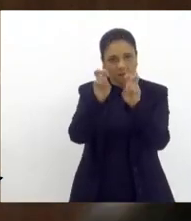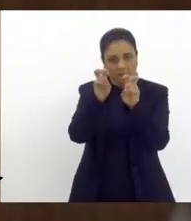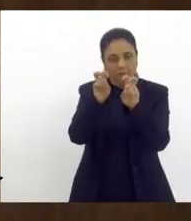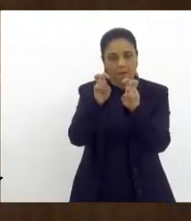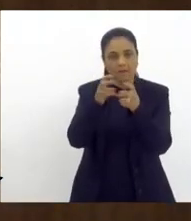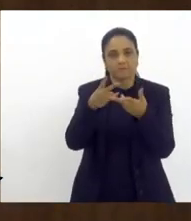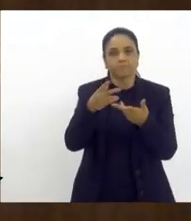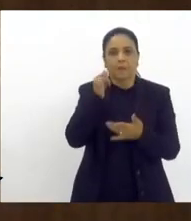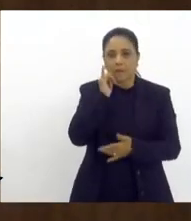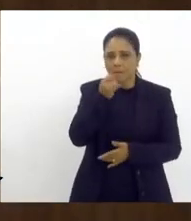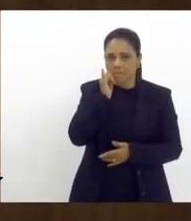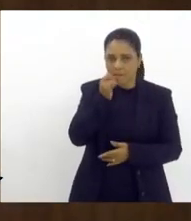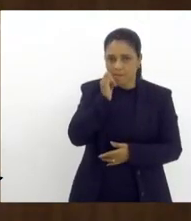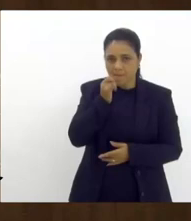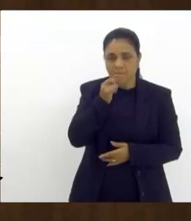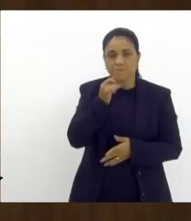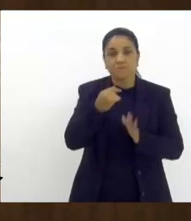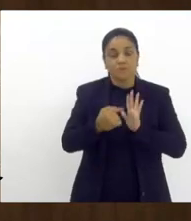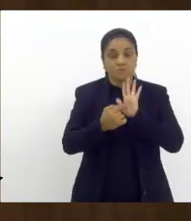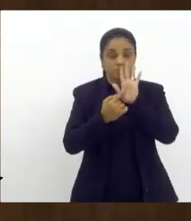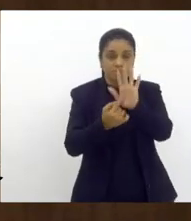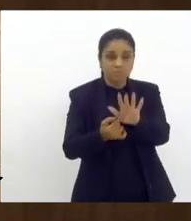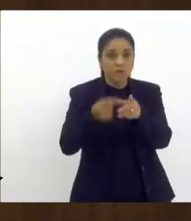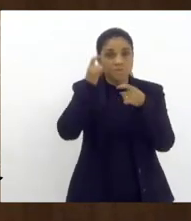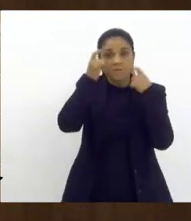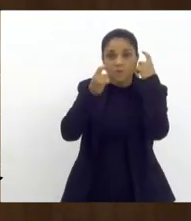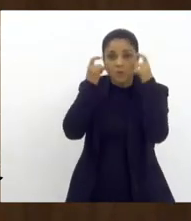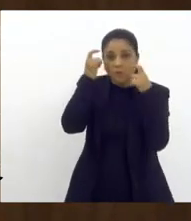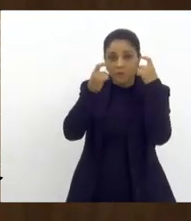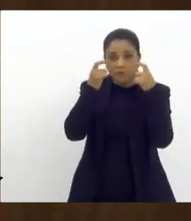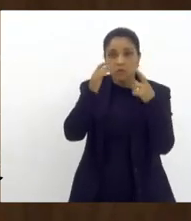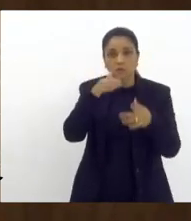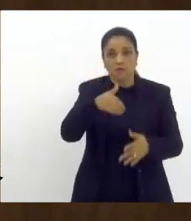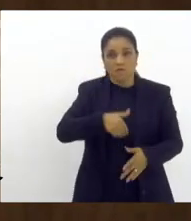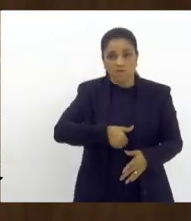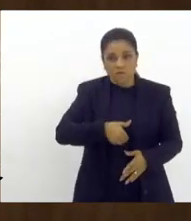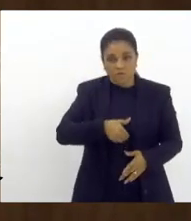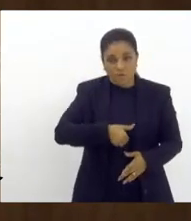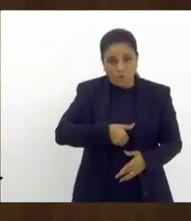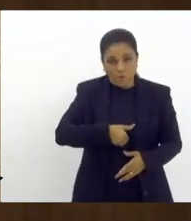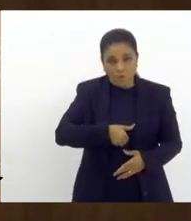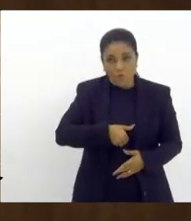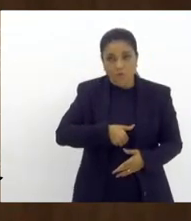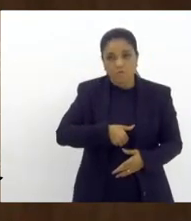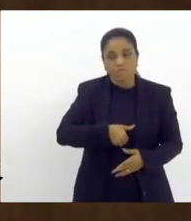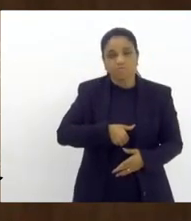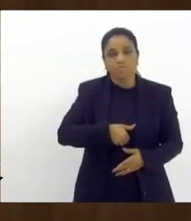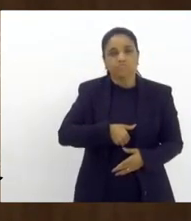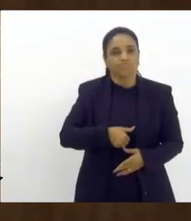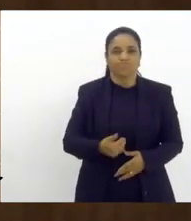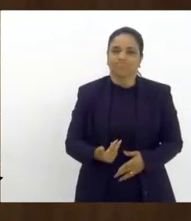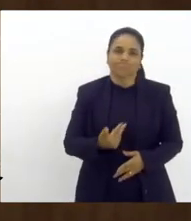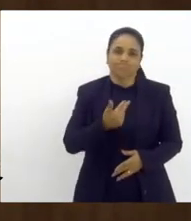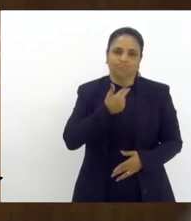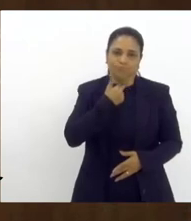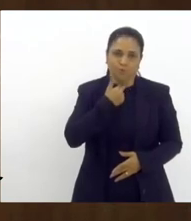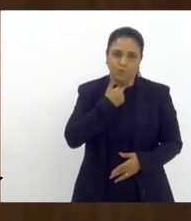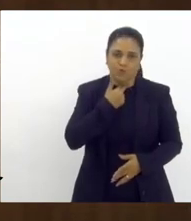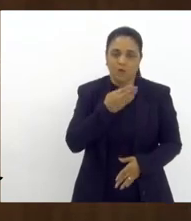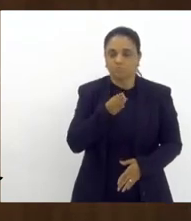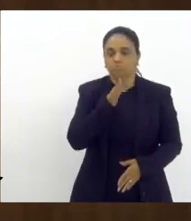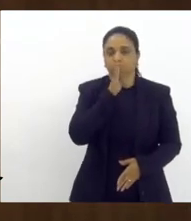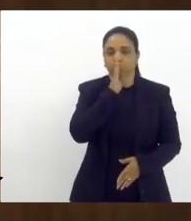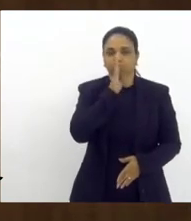foi dito demonstrando a preocupação com a questão da Fome eu não poderia deixar de